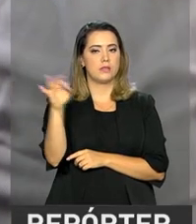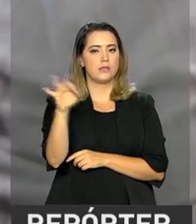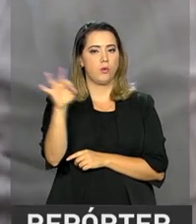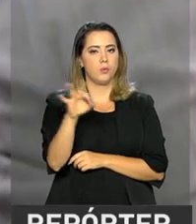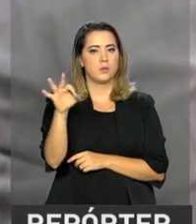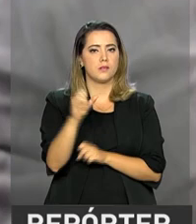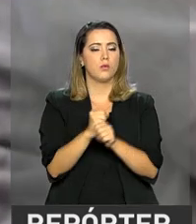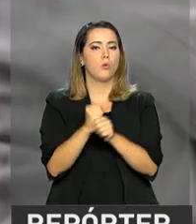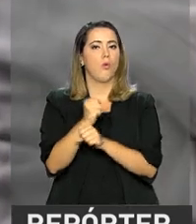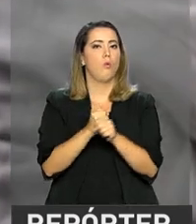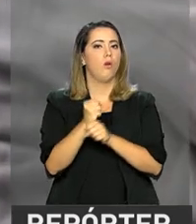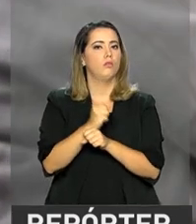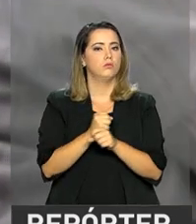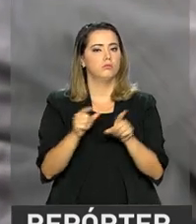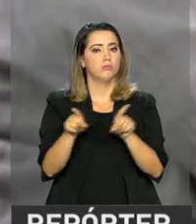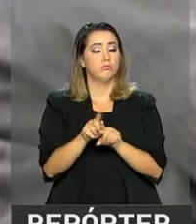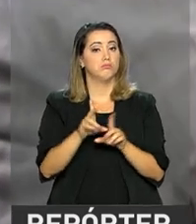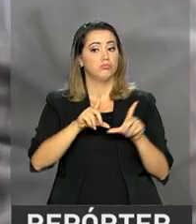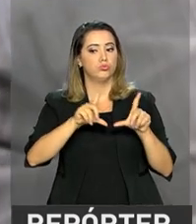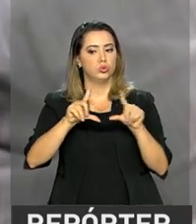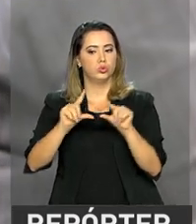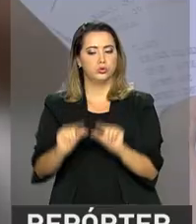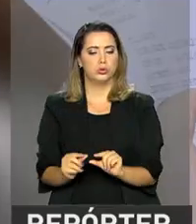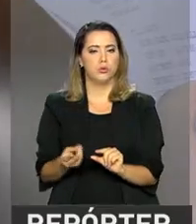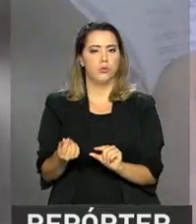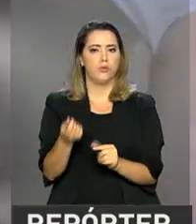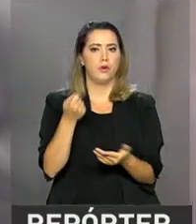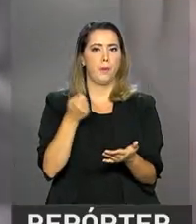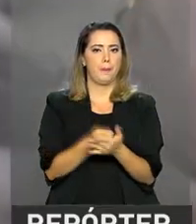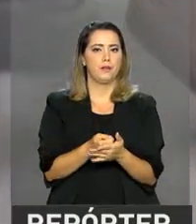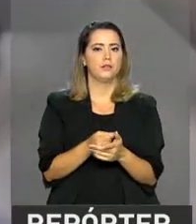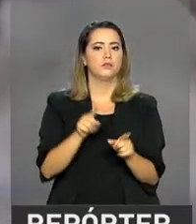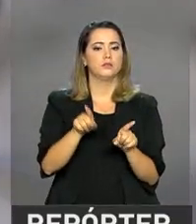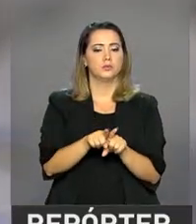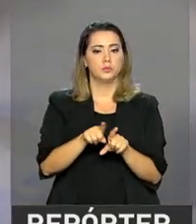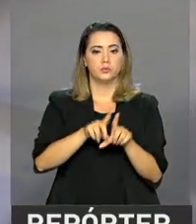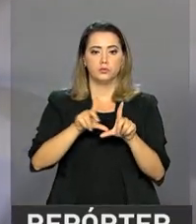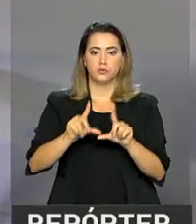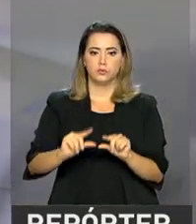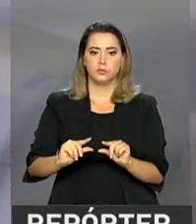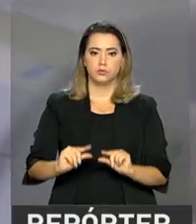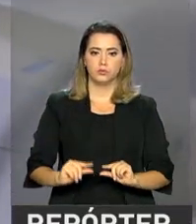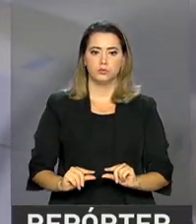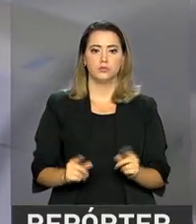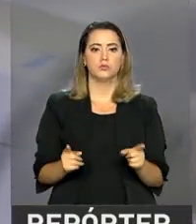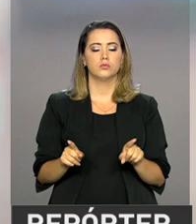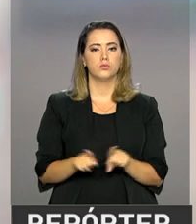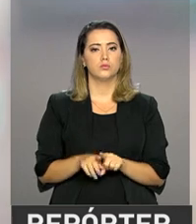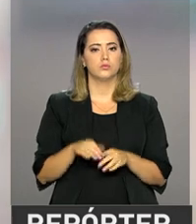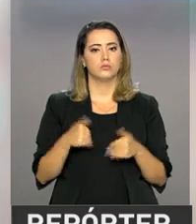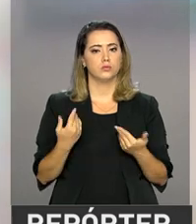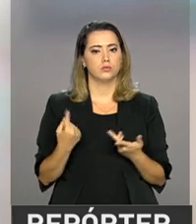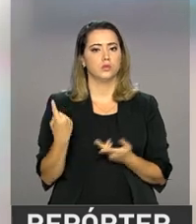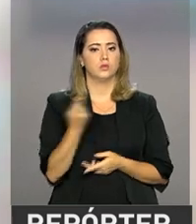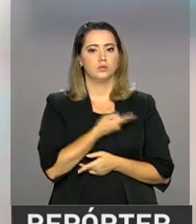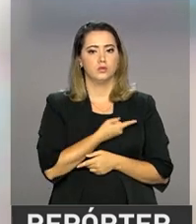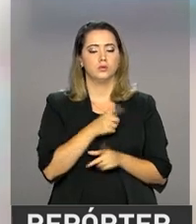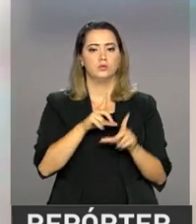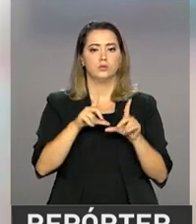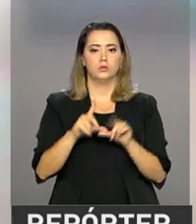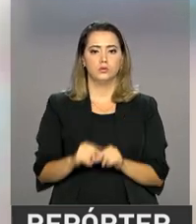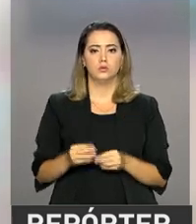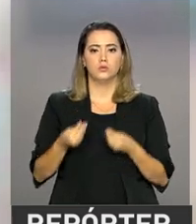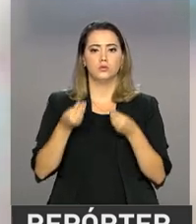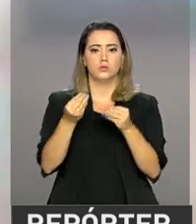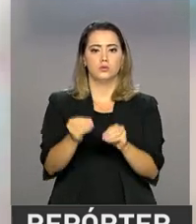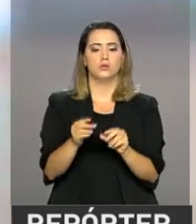queda, o valor pago para pegar um empréstimo ou um financiamento, por exemplo, tende a ficar mais barato. Essa redução representa ganhos